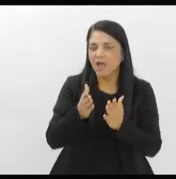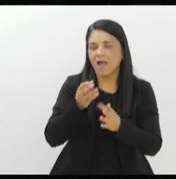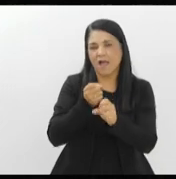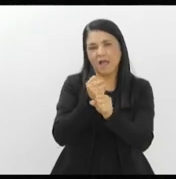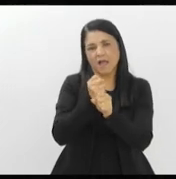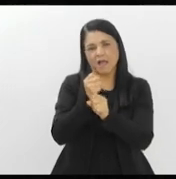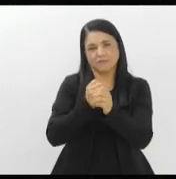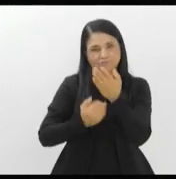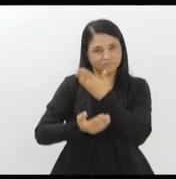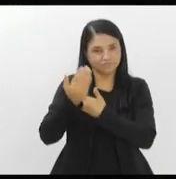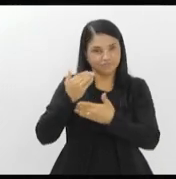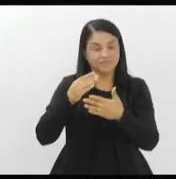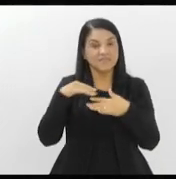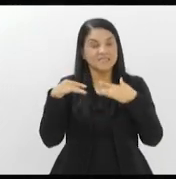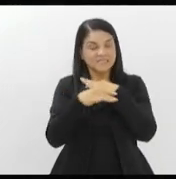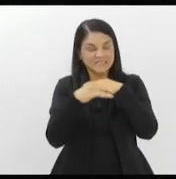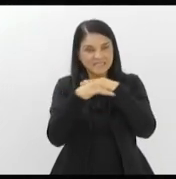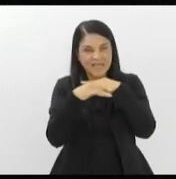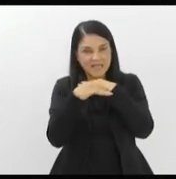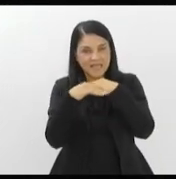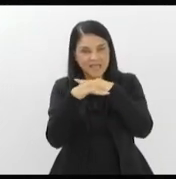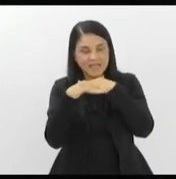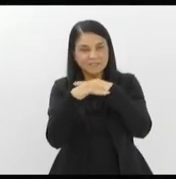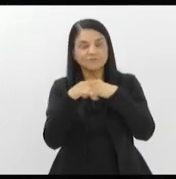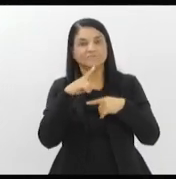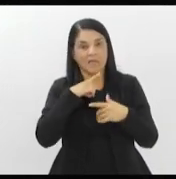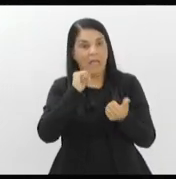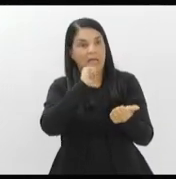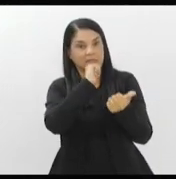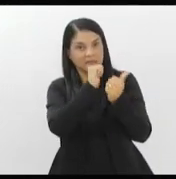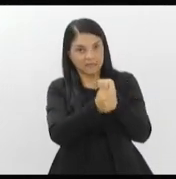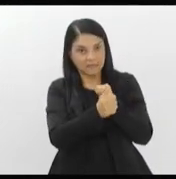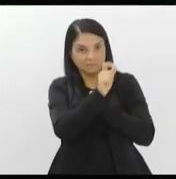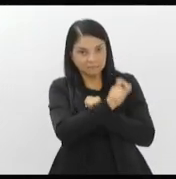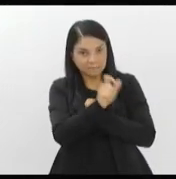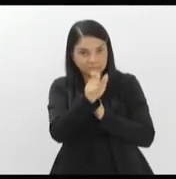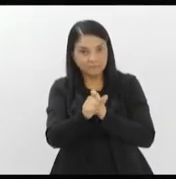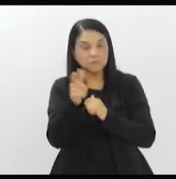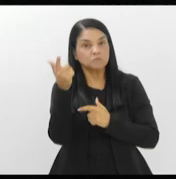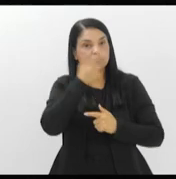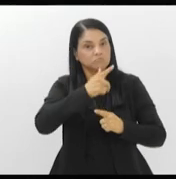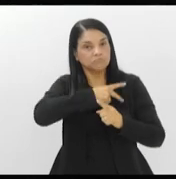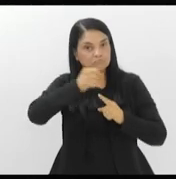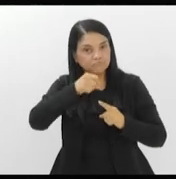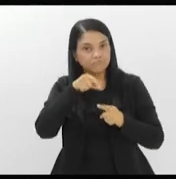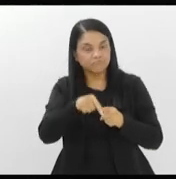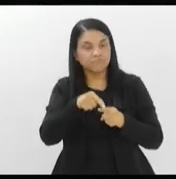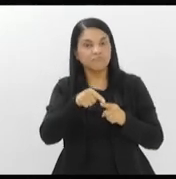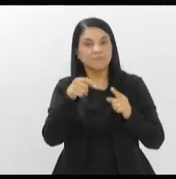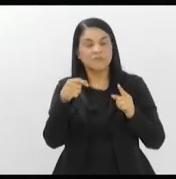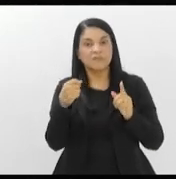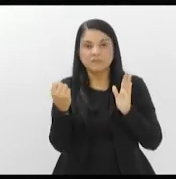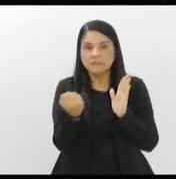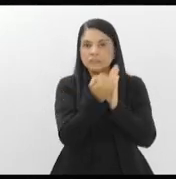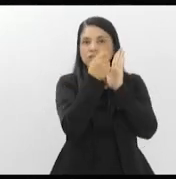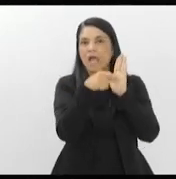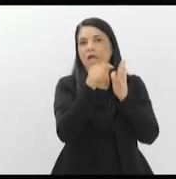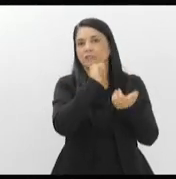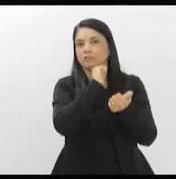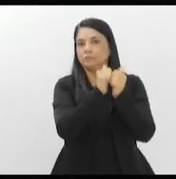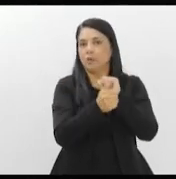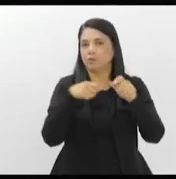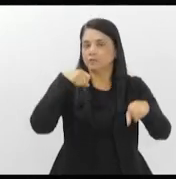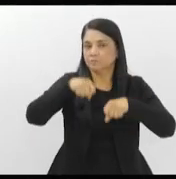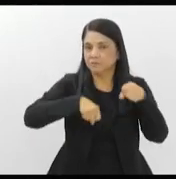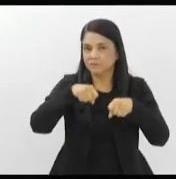que na cidade temos atletas que conquistam e têm destaque nesse esporte. E